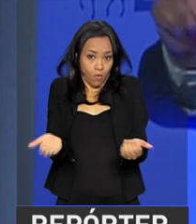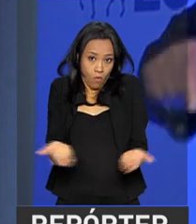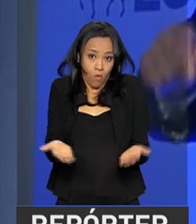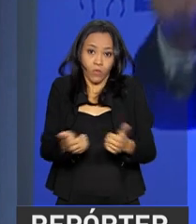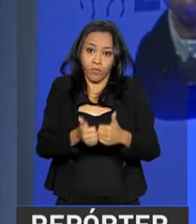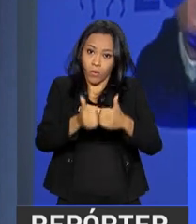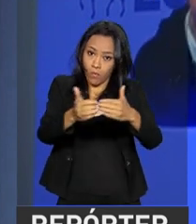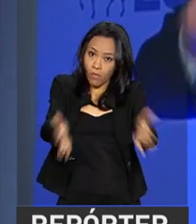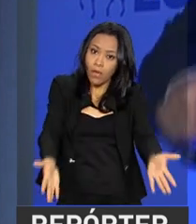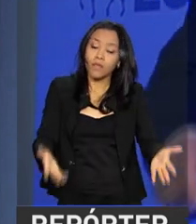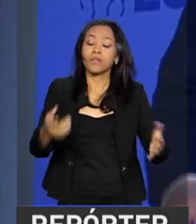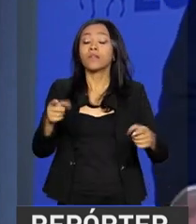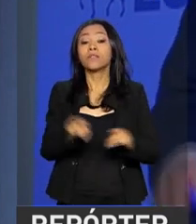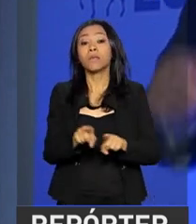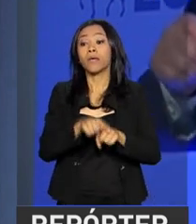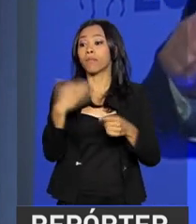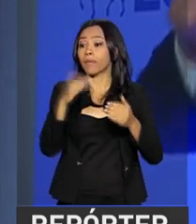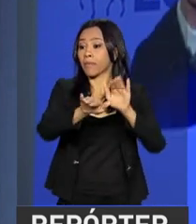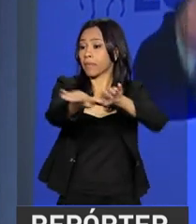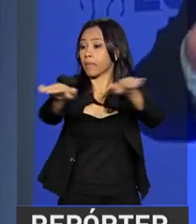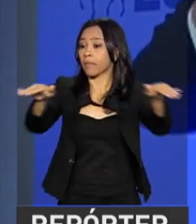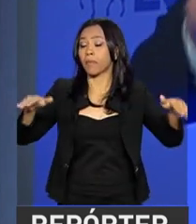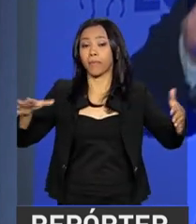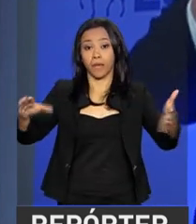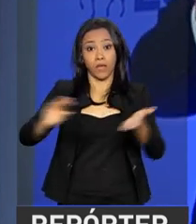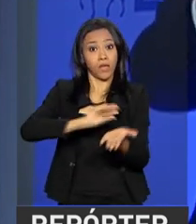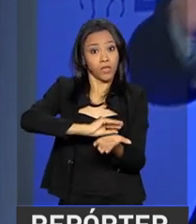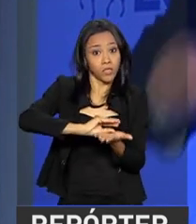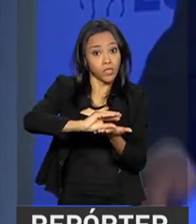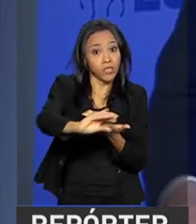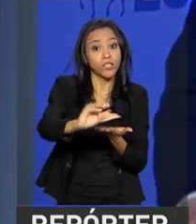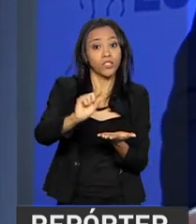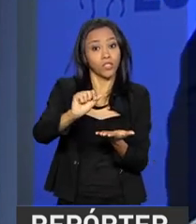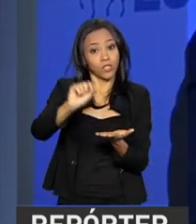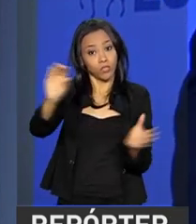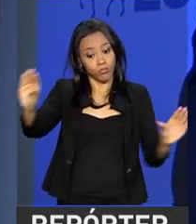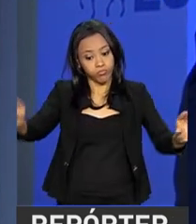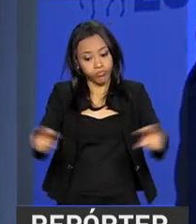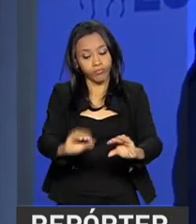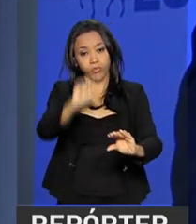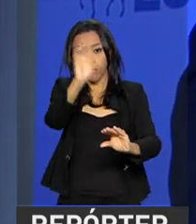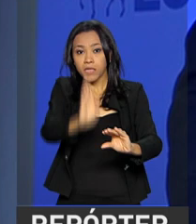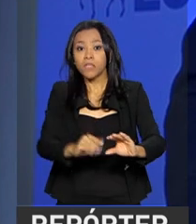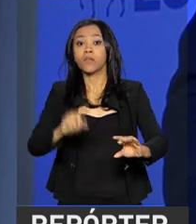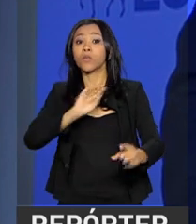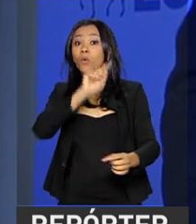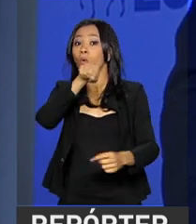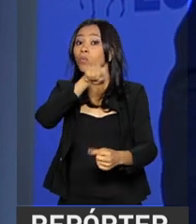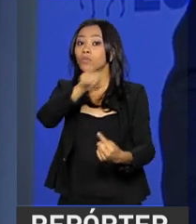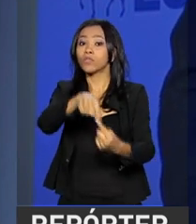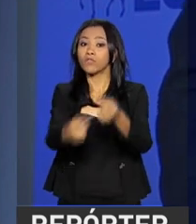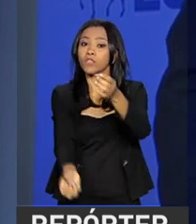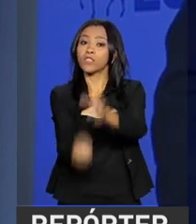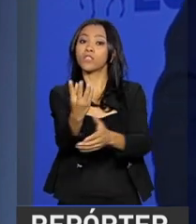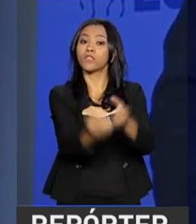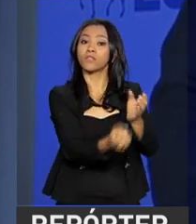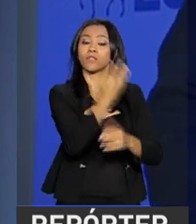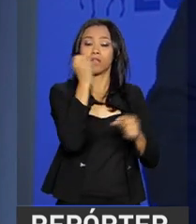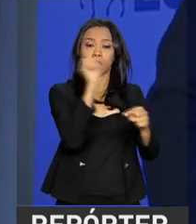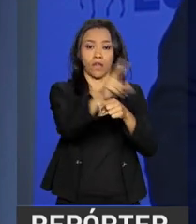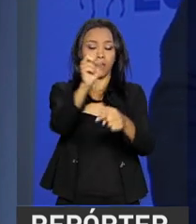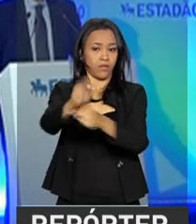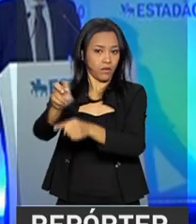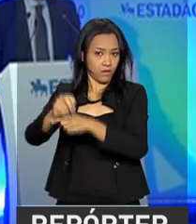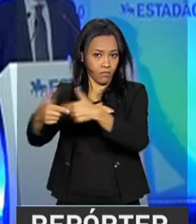mobilizar investimentos agora e conseqüentemente gerar empregos imediatamente nós vamos detê los com mais